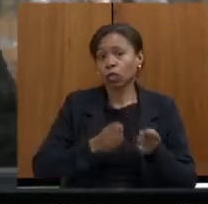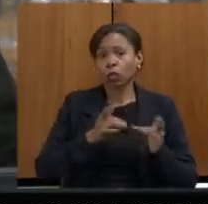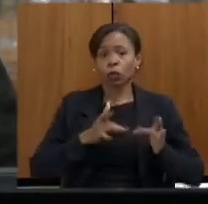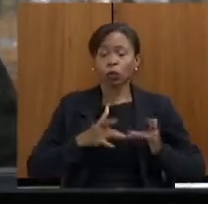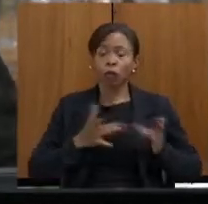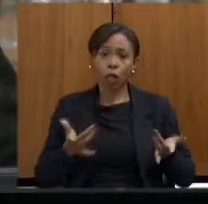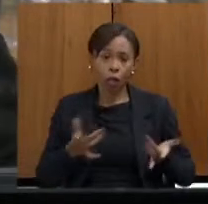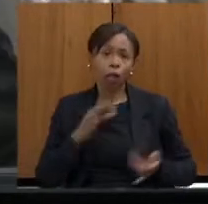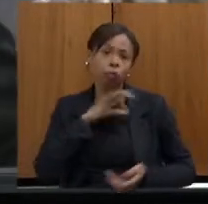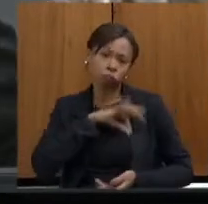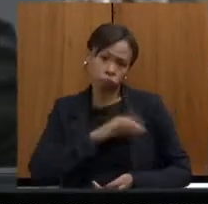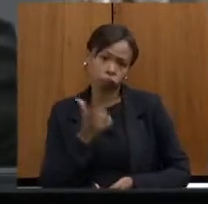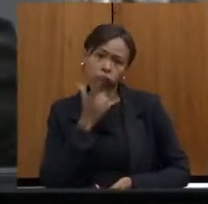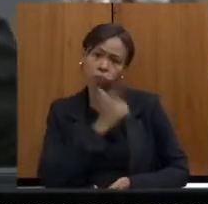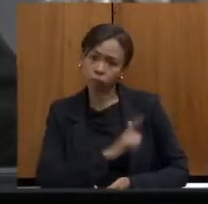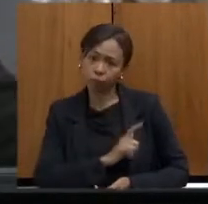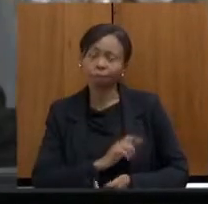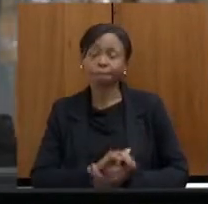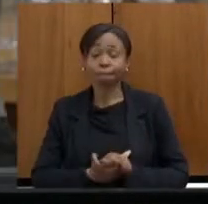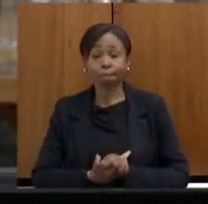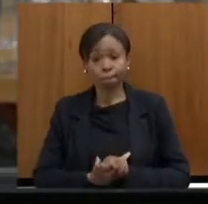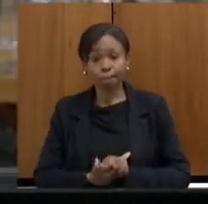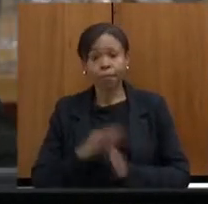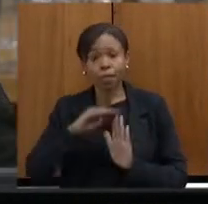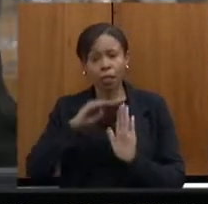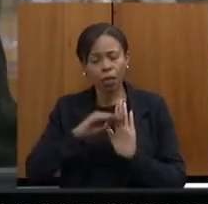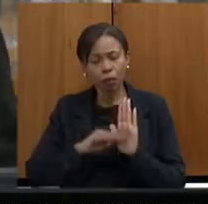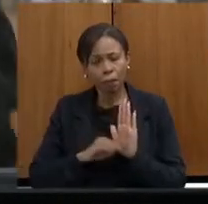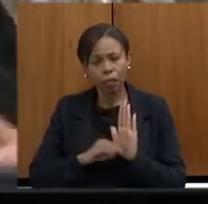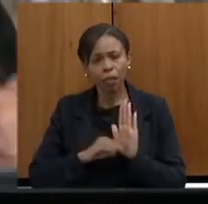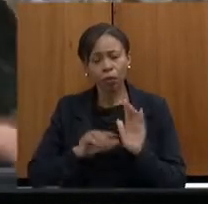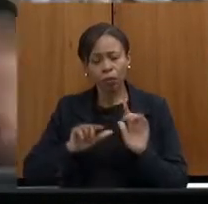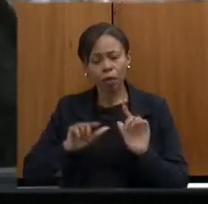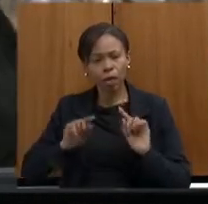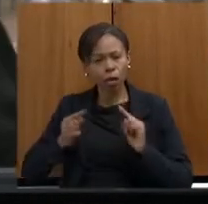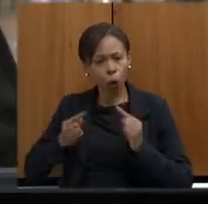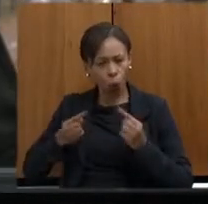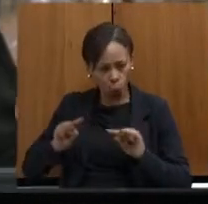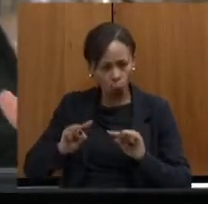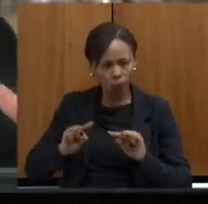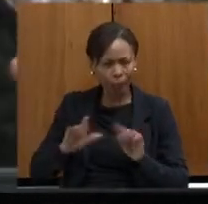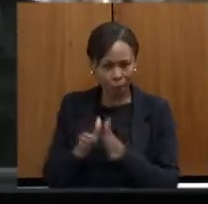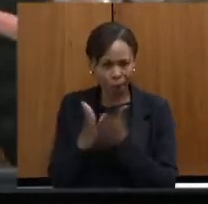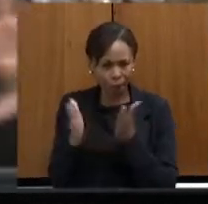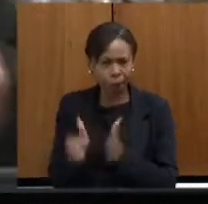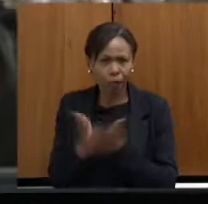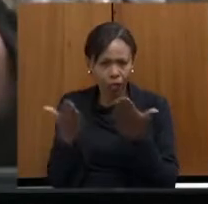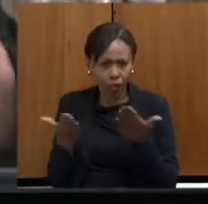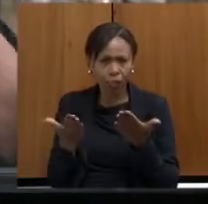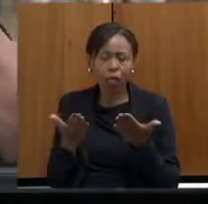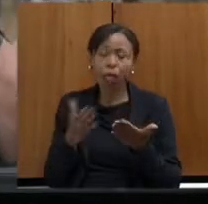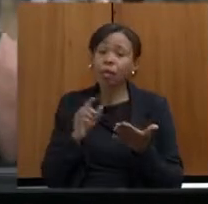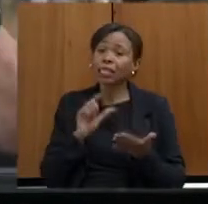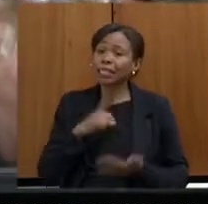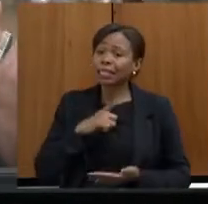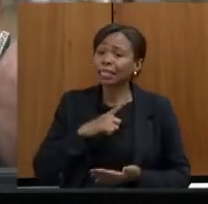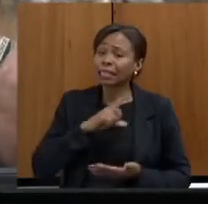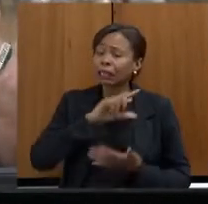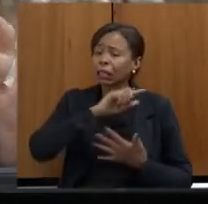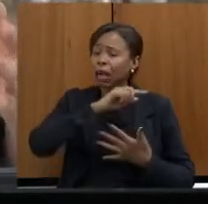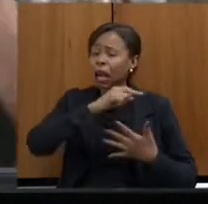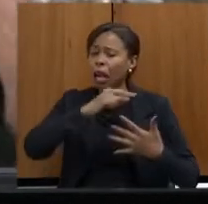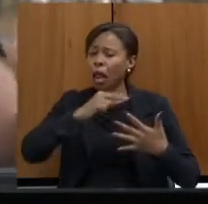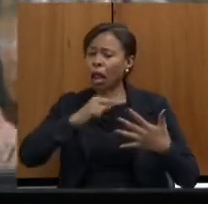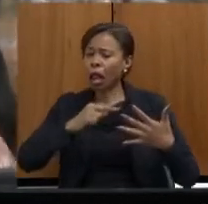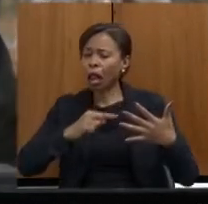isso. Então, eu queria falar o seguinte, que esse plano de enfrentamento à pobreza, algumas coisas, eles vão reunir todas essas